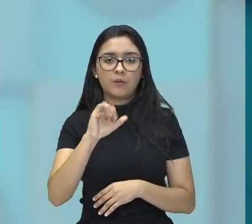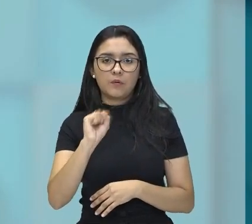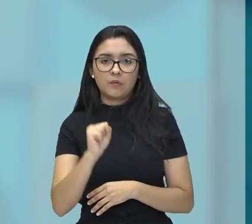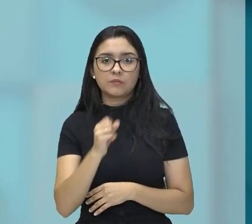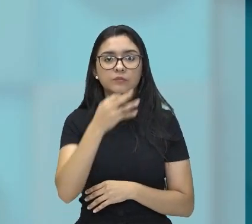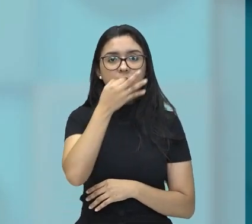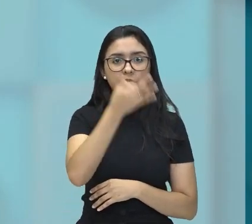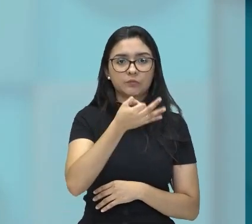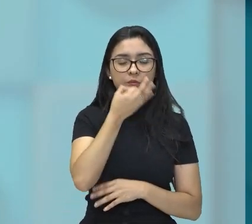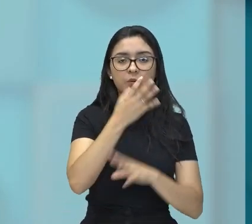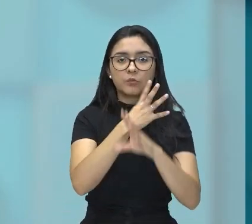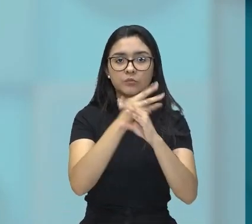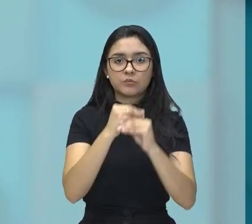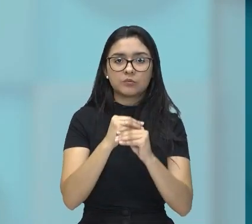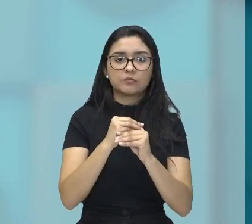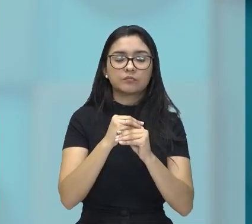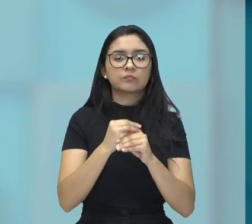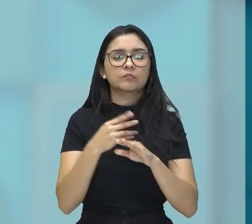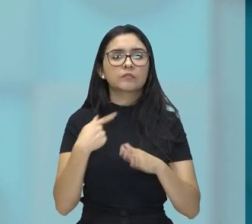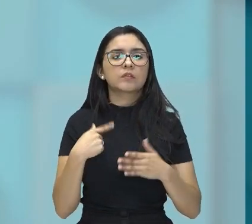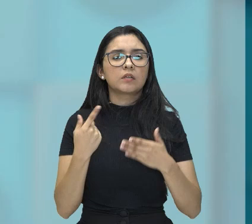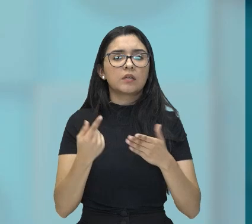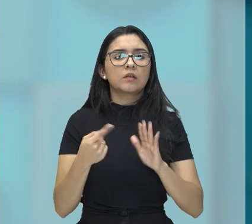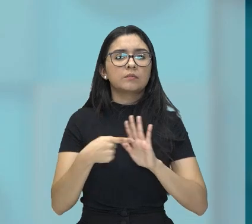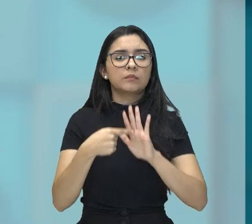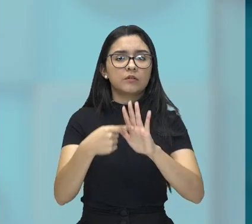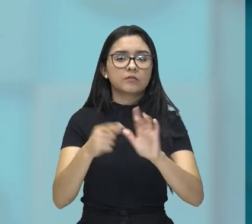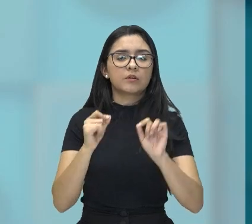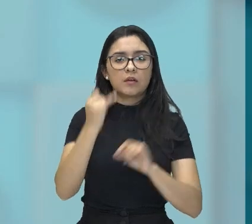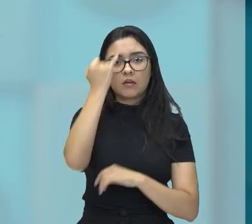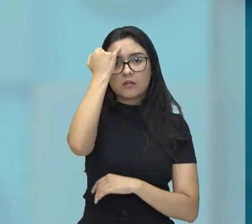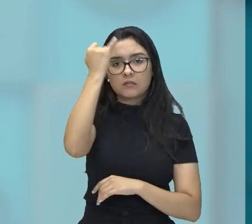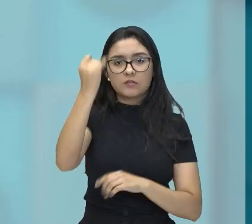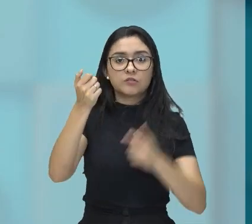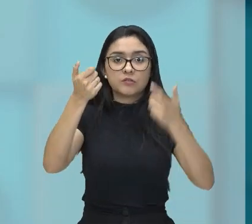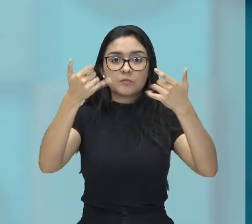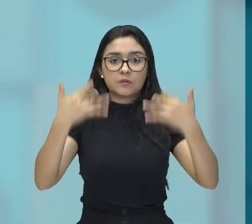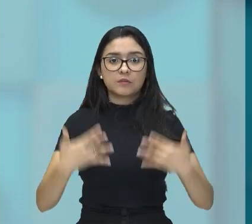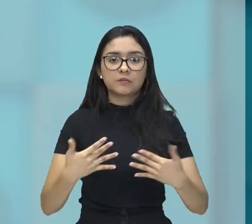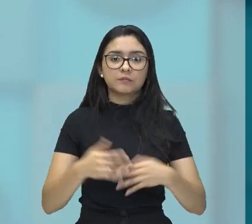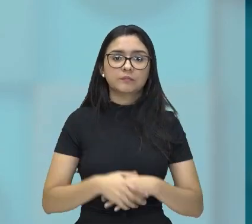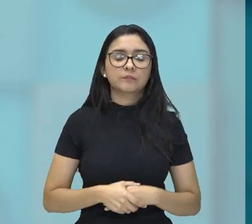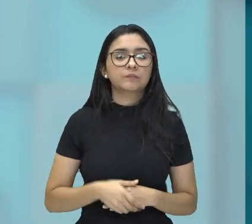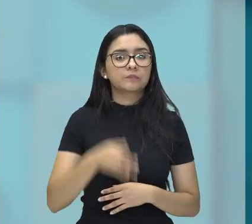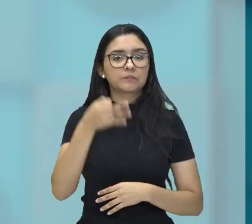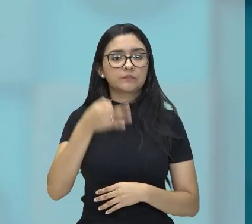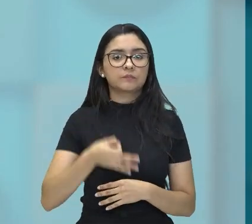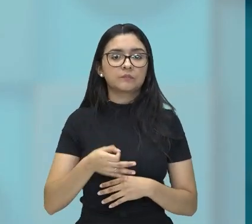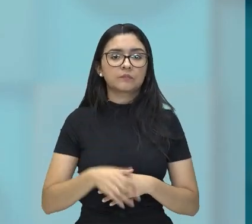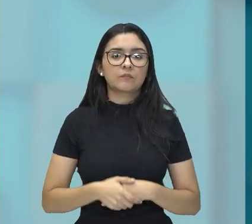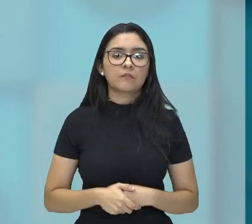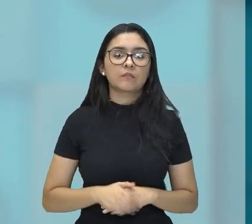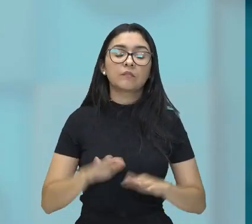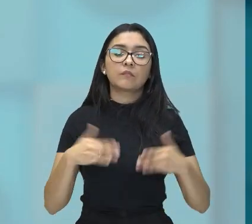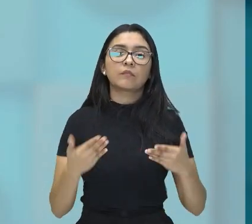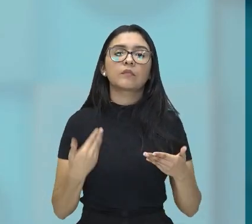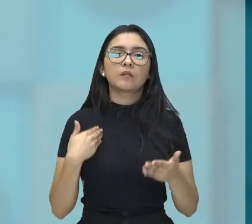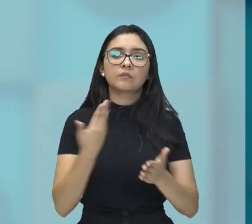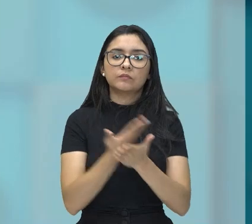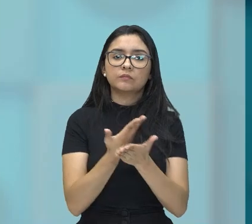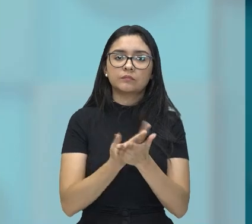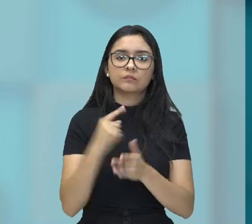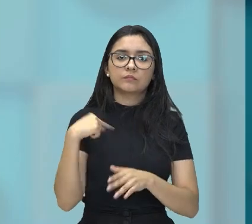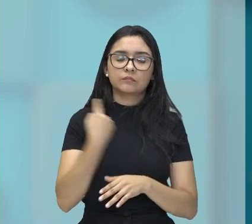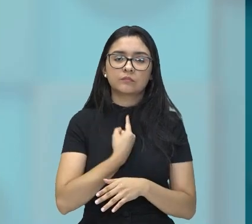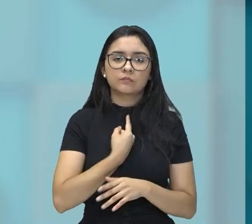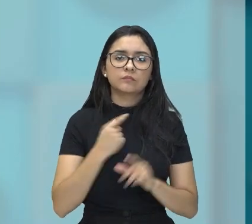essa conjunção que ajuda a introduzir essa ideia de explicação. Certo, gente? Então, durante a nossa aula, nós estudamos